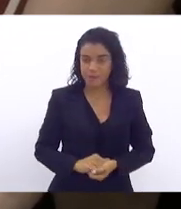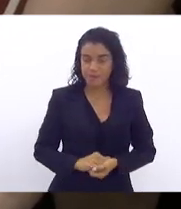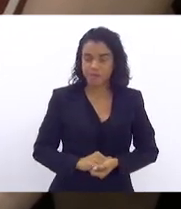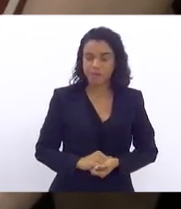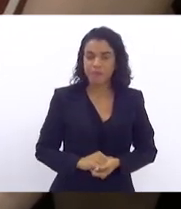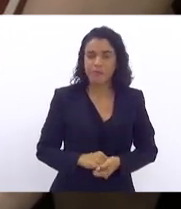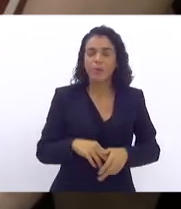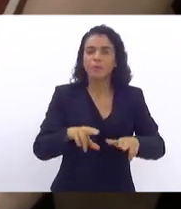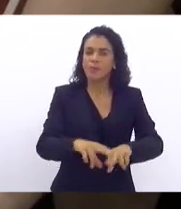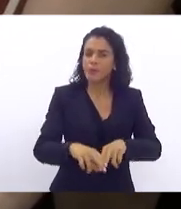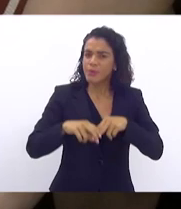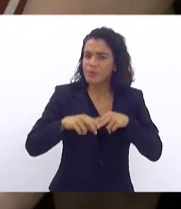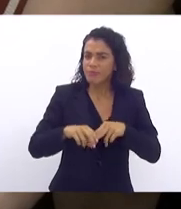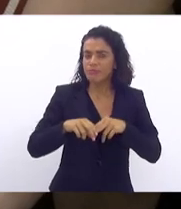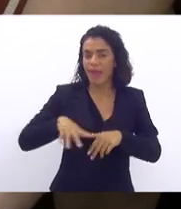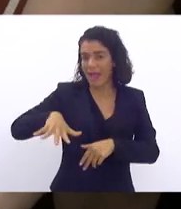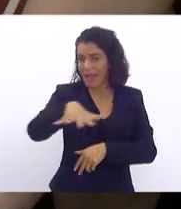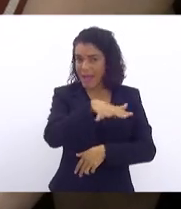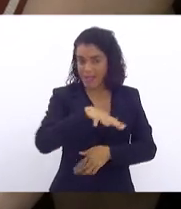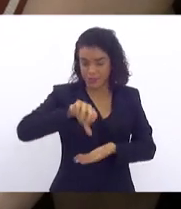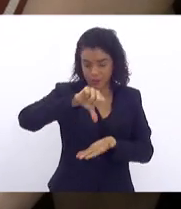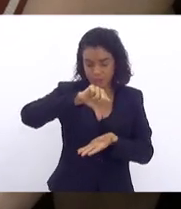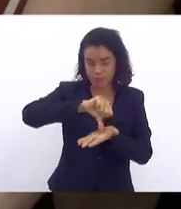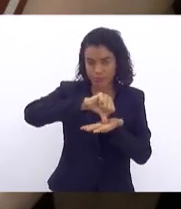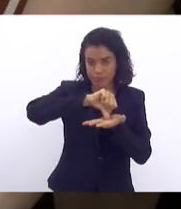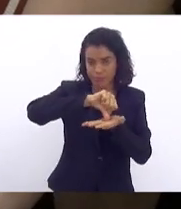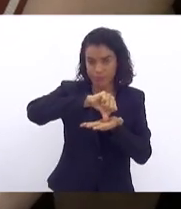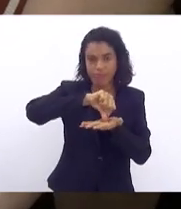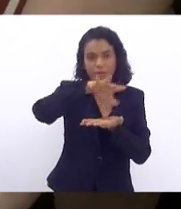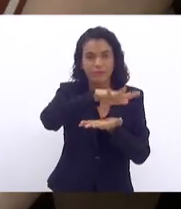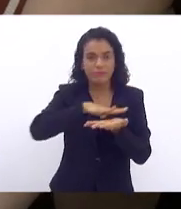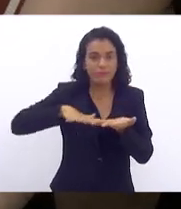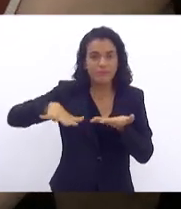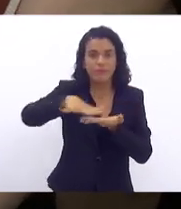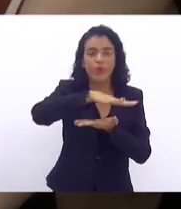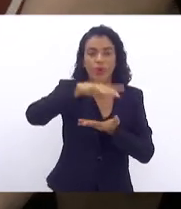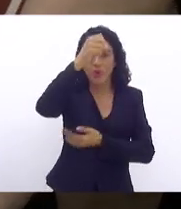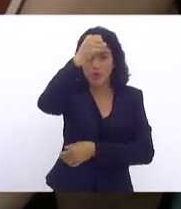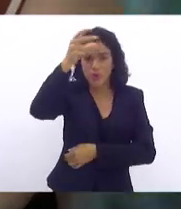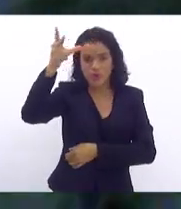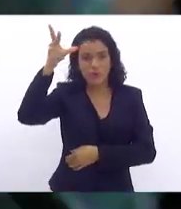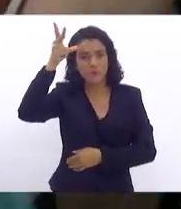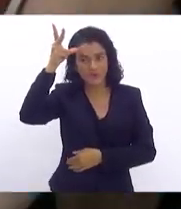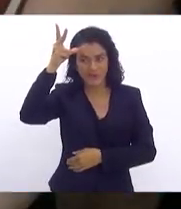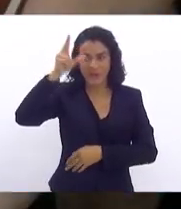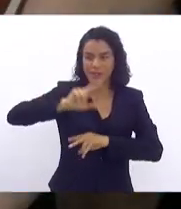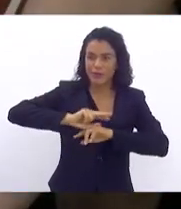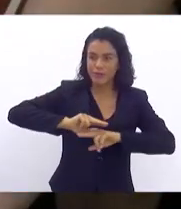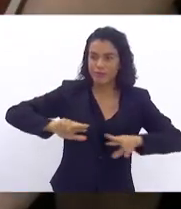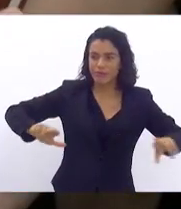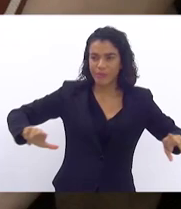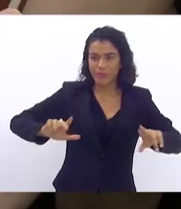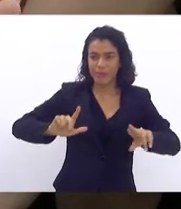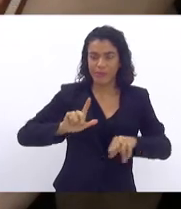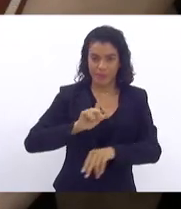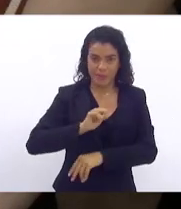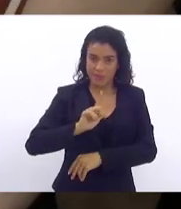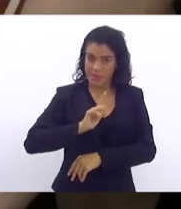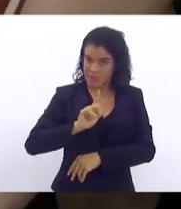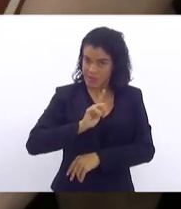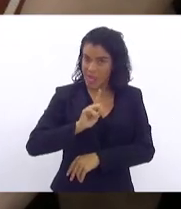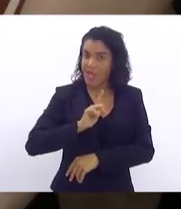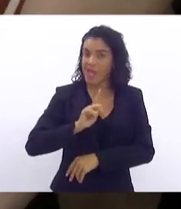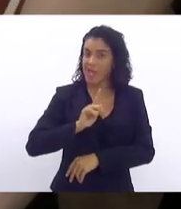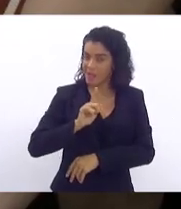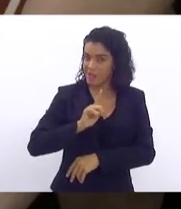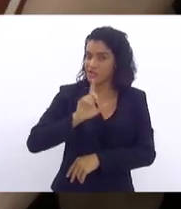mais, a região metropolitana, os prefeitos têm assento.